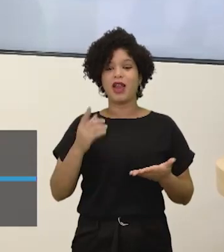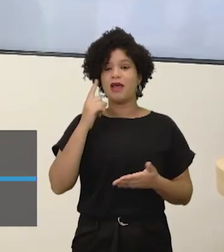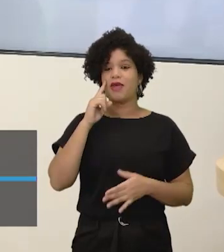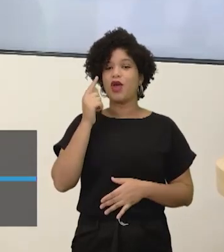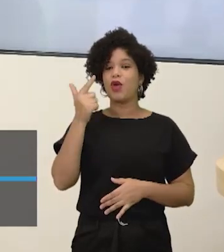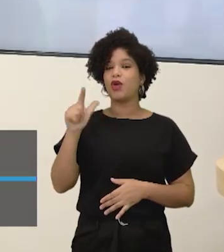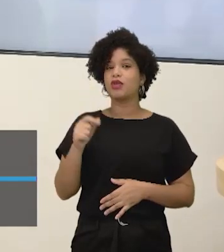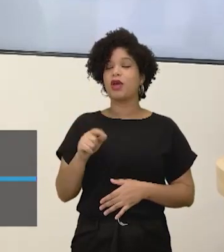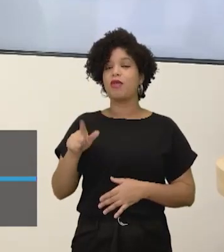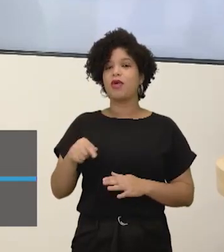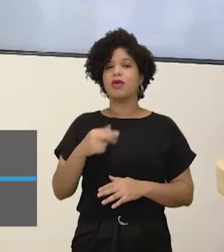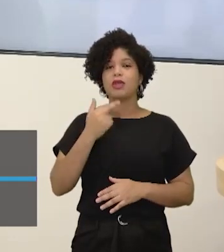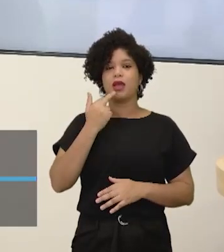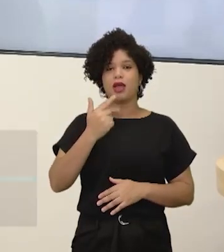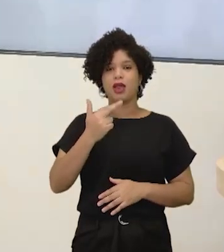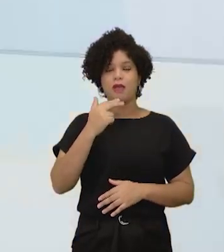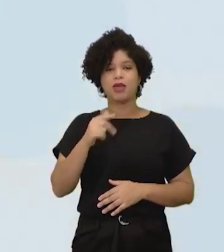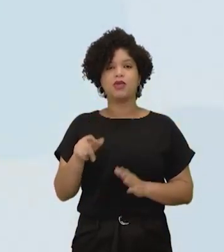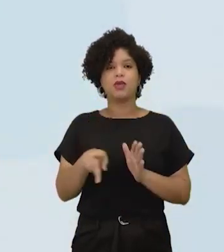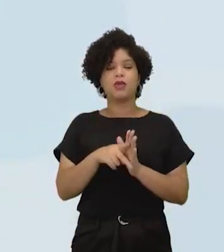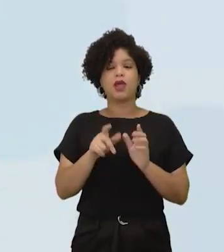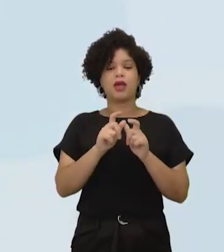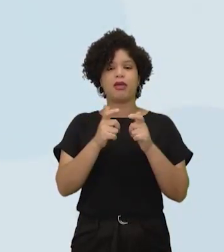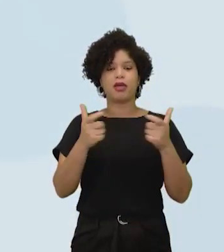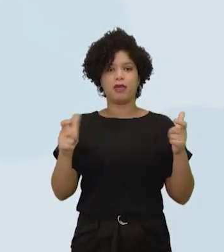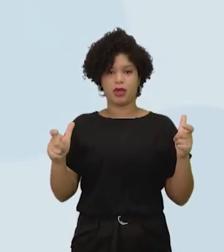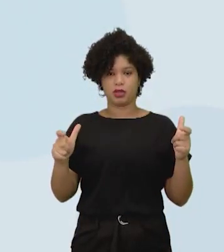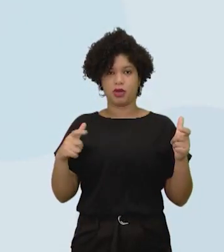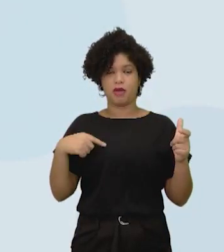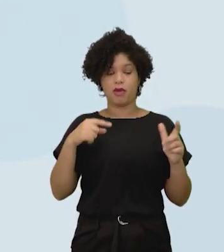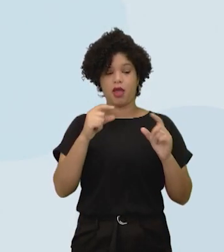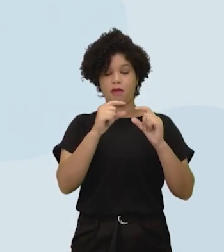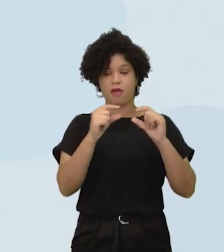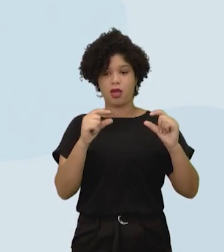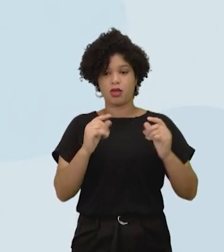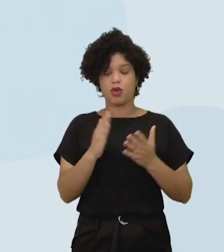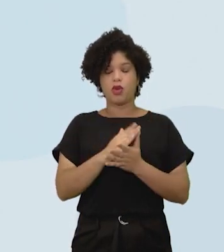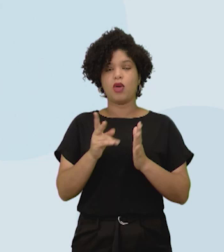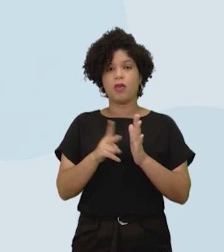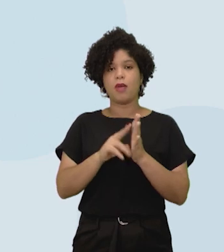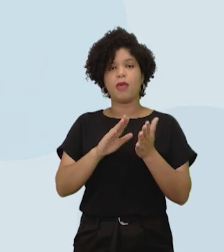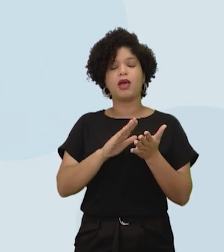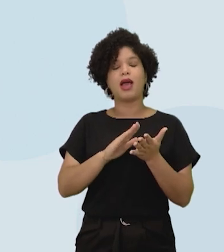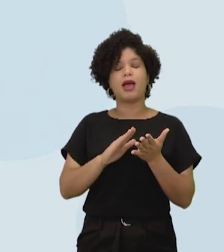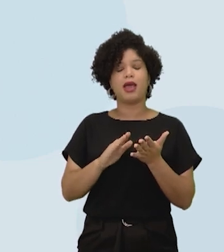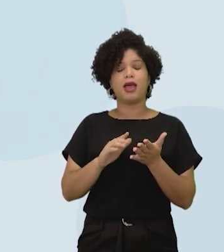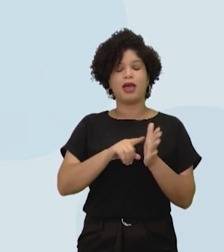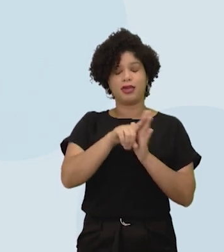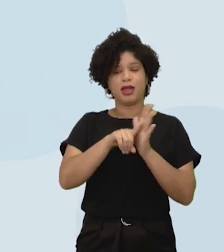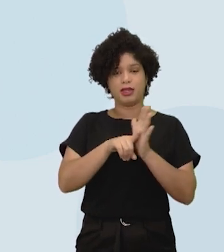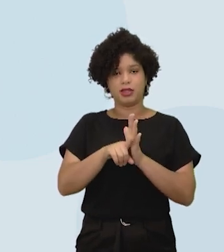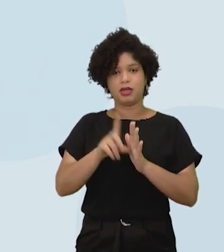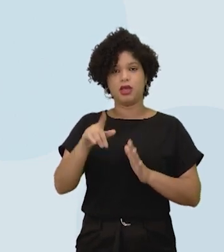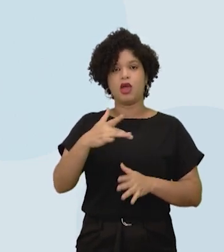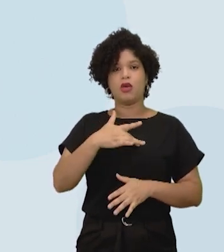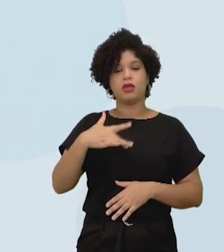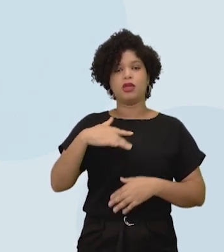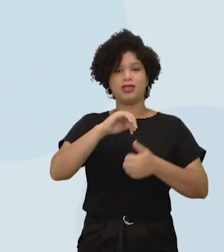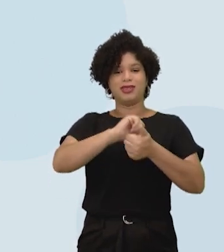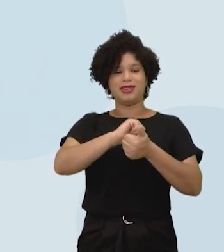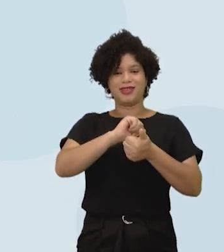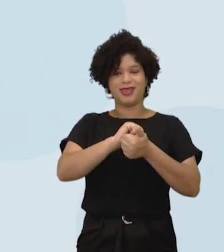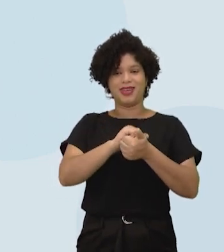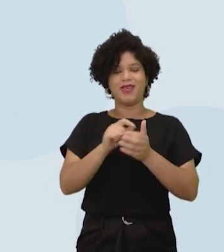parte linguística, né? Gramatical. Retiramos do texto alguns trechos para análise. Olha lá. Qualidade de vida é a sensação